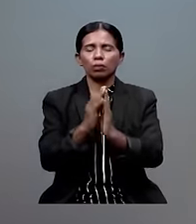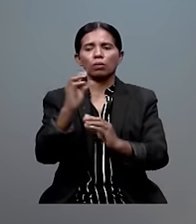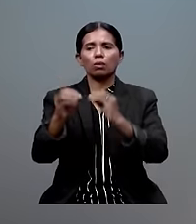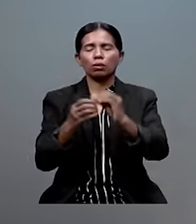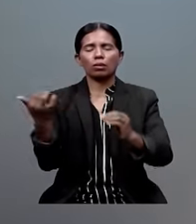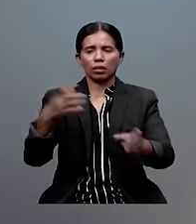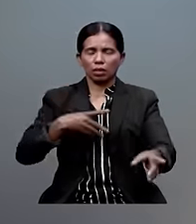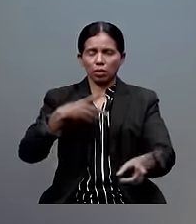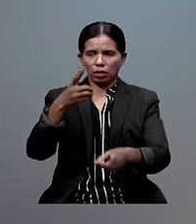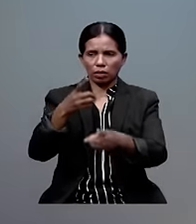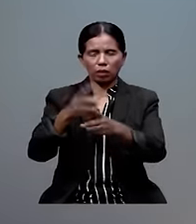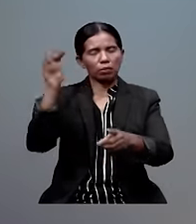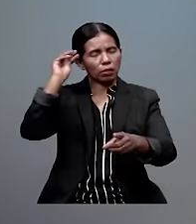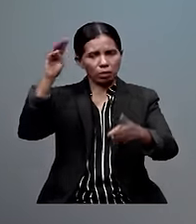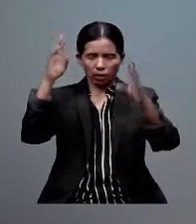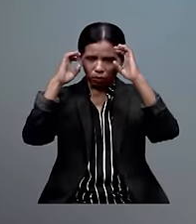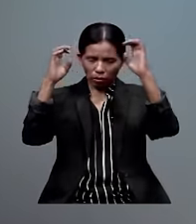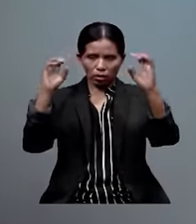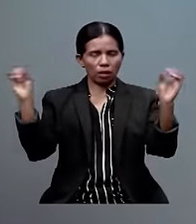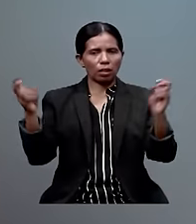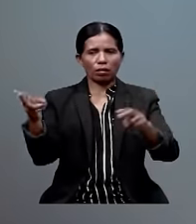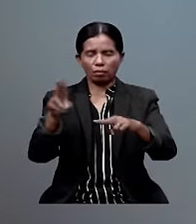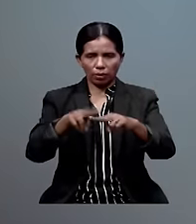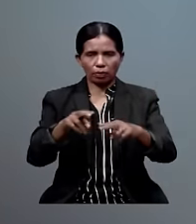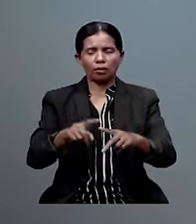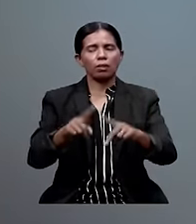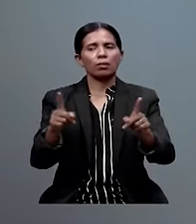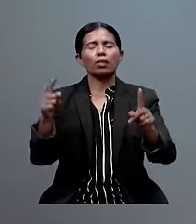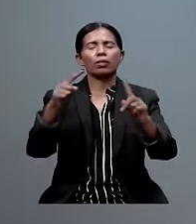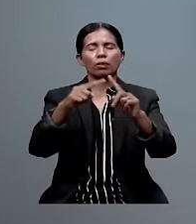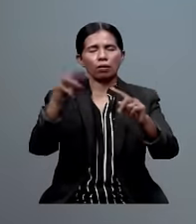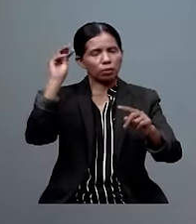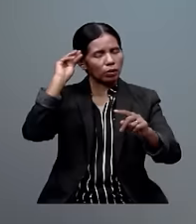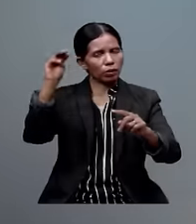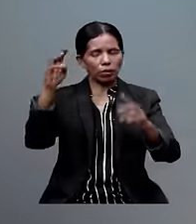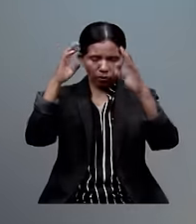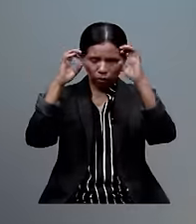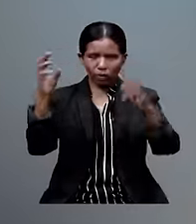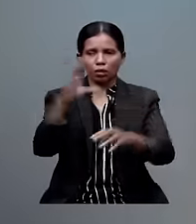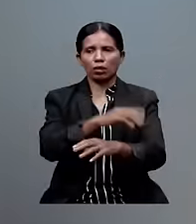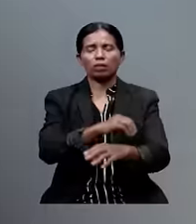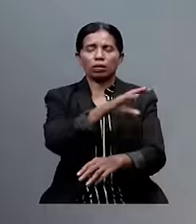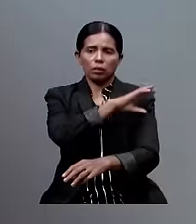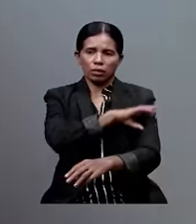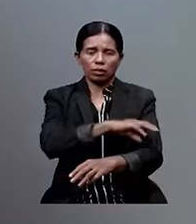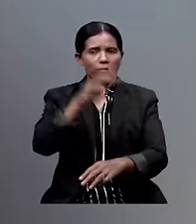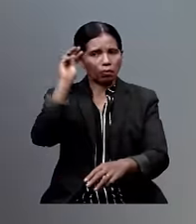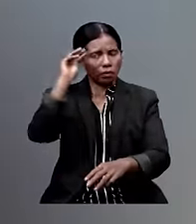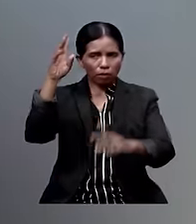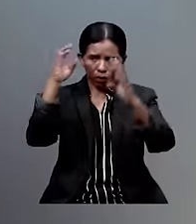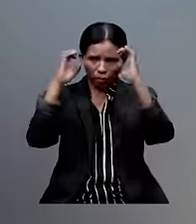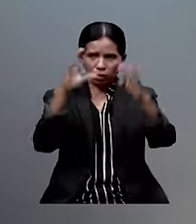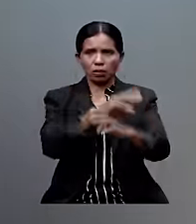sirane direito, né be Ministério da Educação la estende. Mai beto ia Ministério da Educação nia oin, parte segurança Ministério da Educação